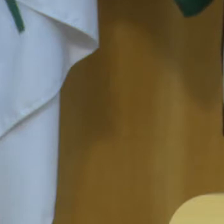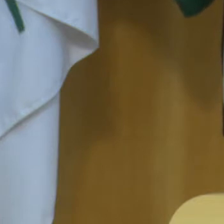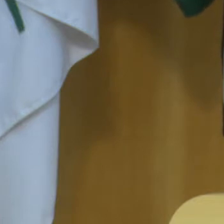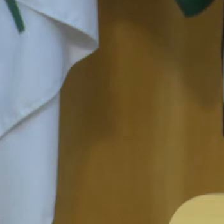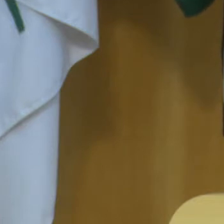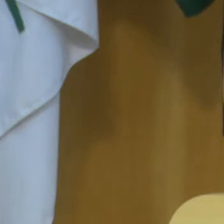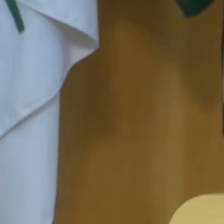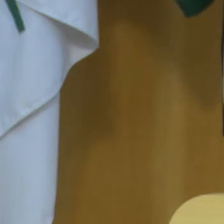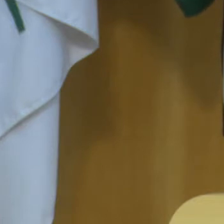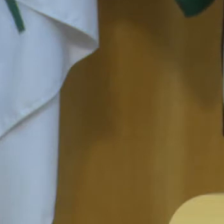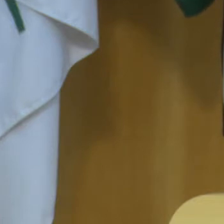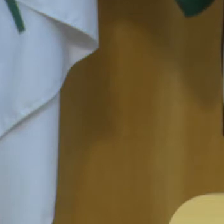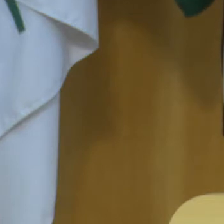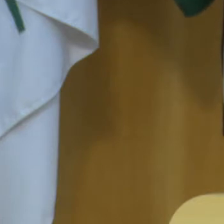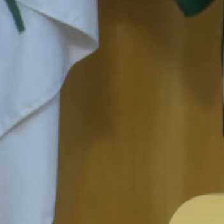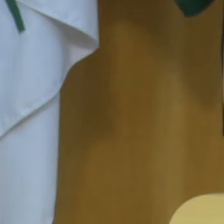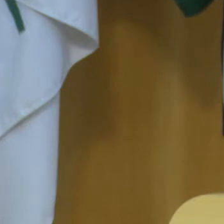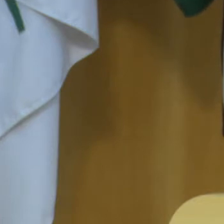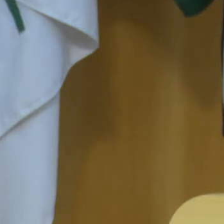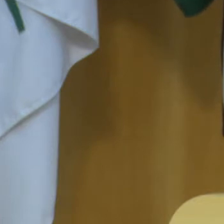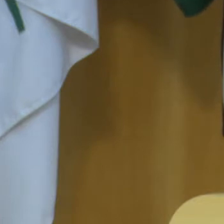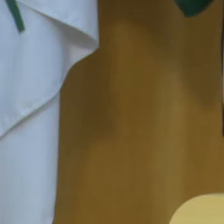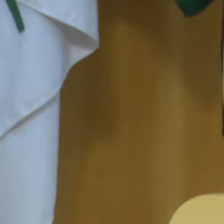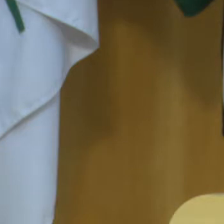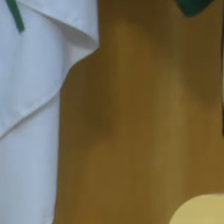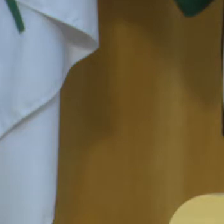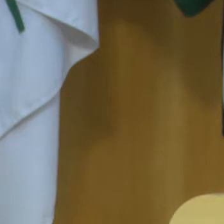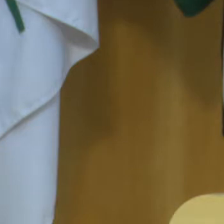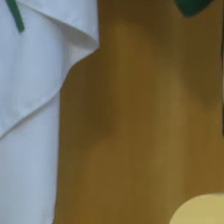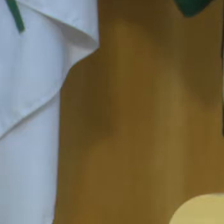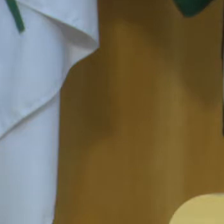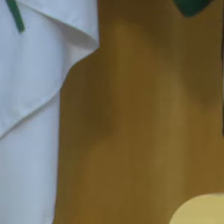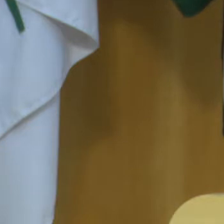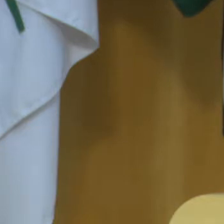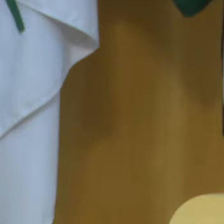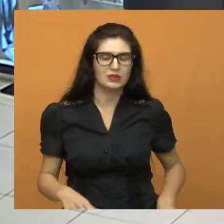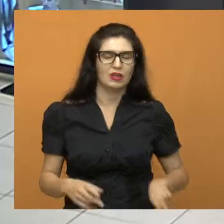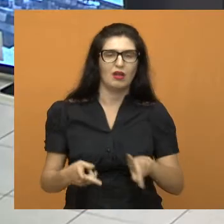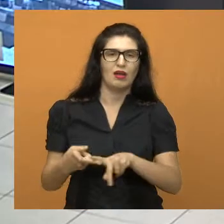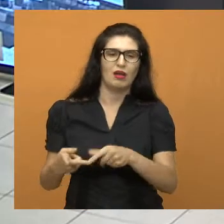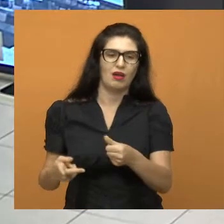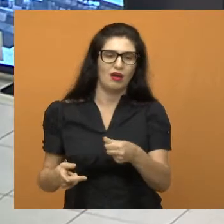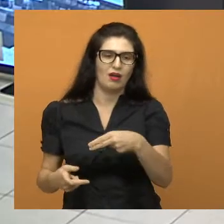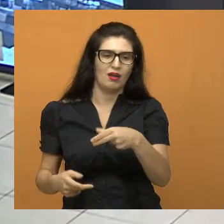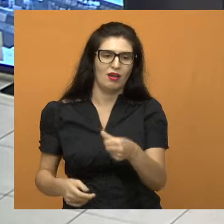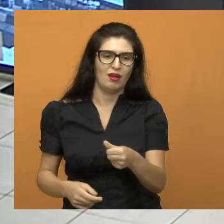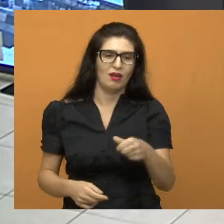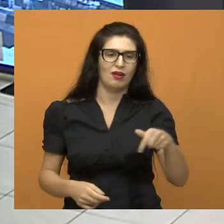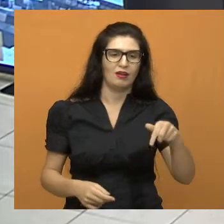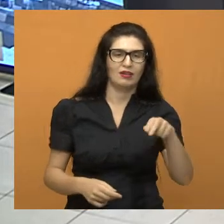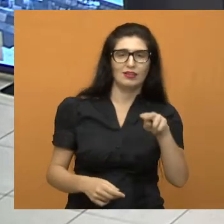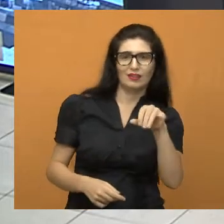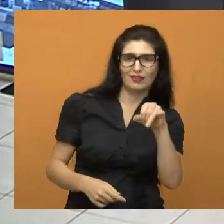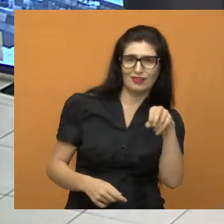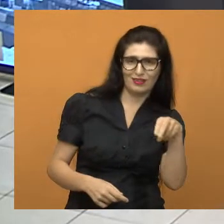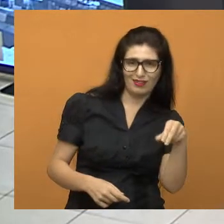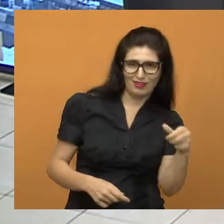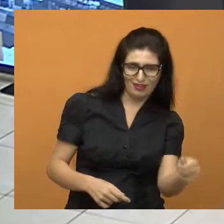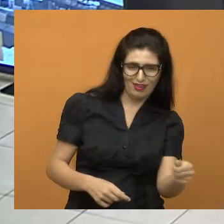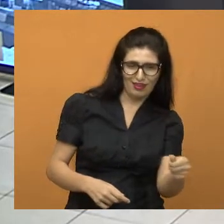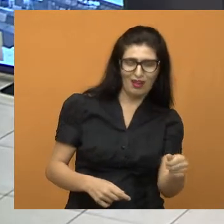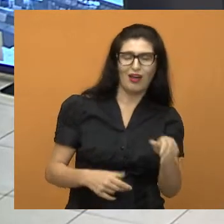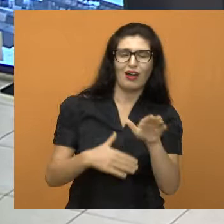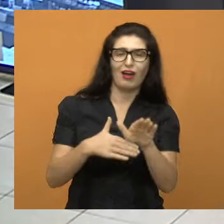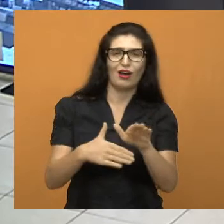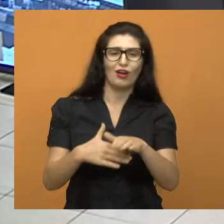Cotiaro, presidente nacional e grão-mestre do Sodalício. Ana Cláudia Aquina, assessora técnica de